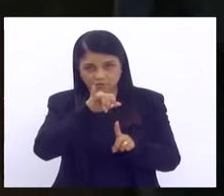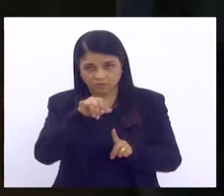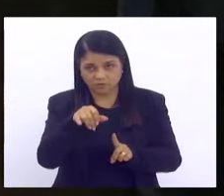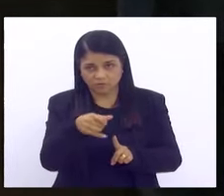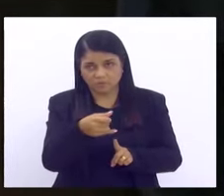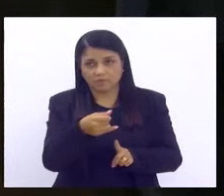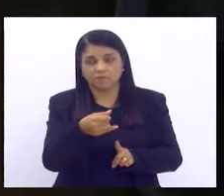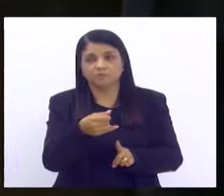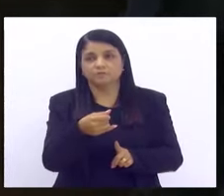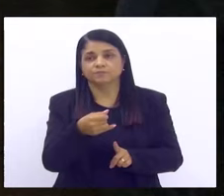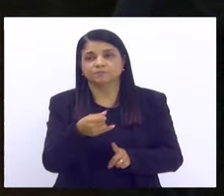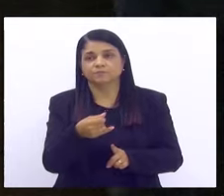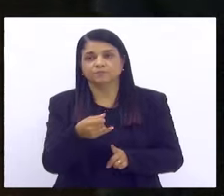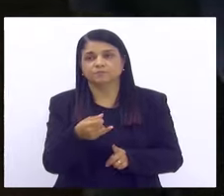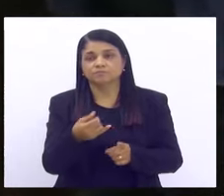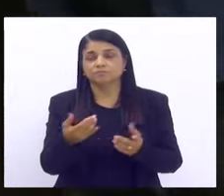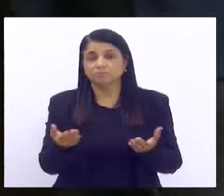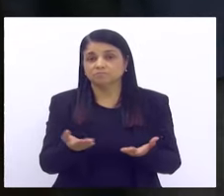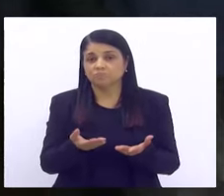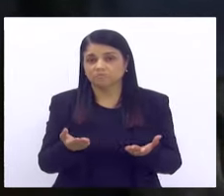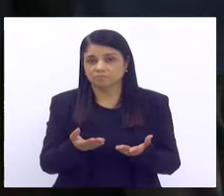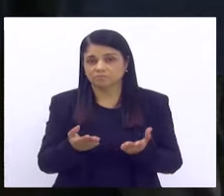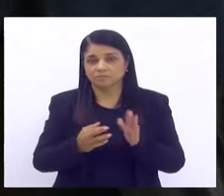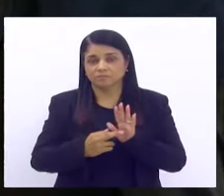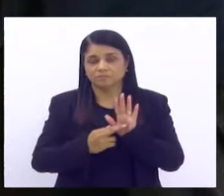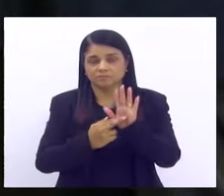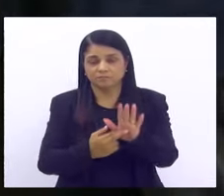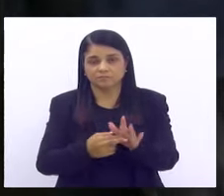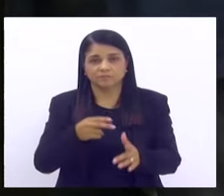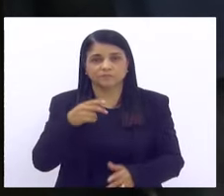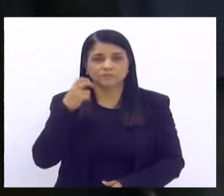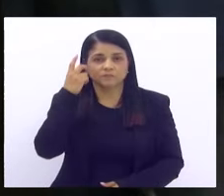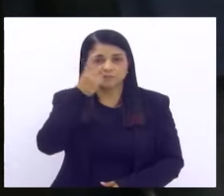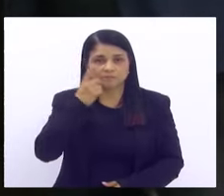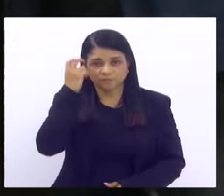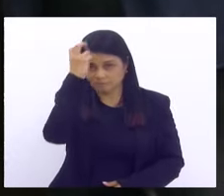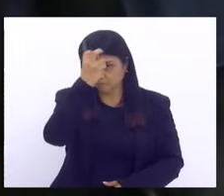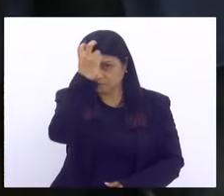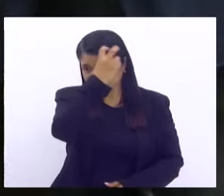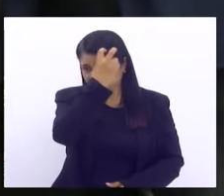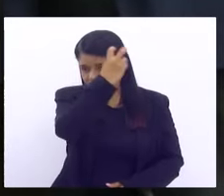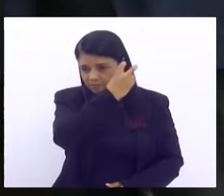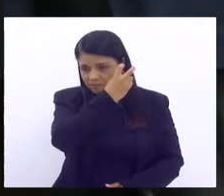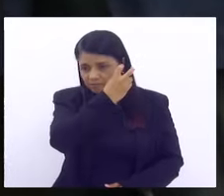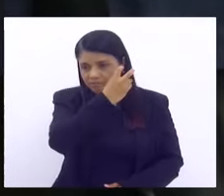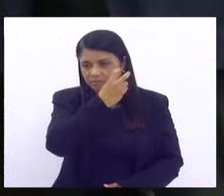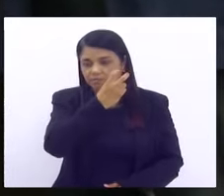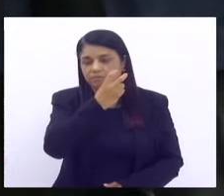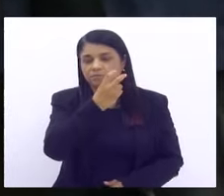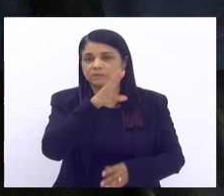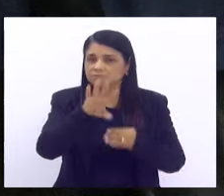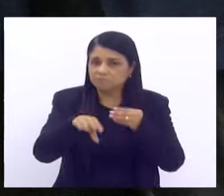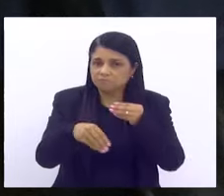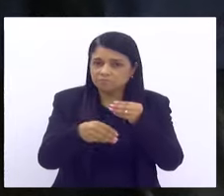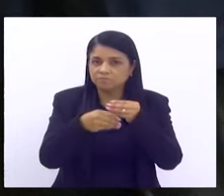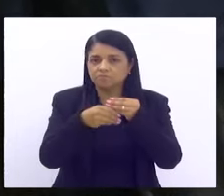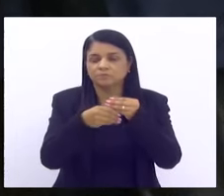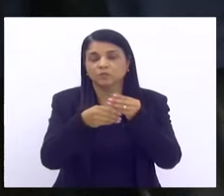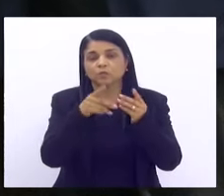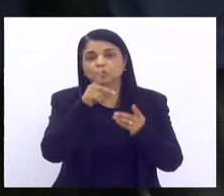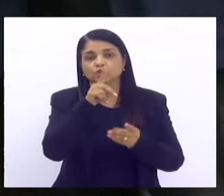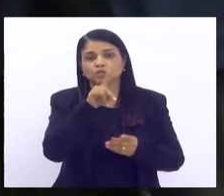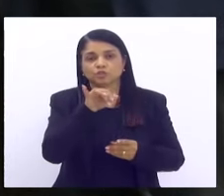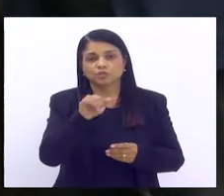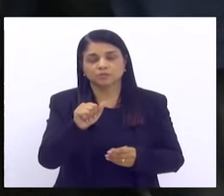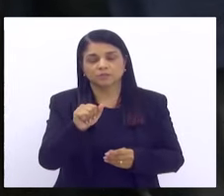e que agora apresentado pela deputada Verônica Lima, que implementa o Dia